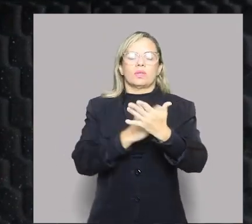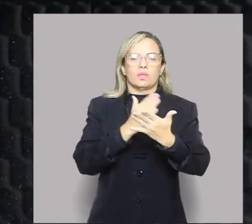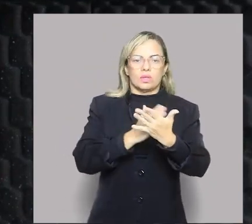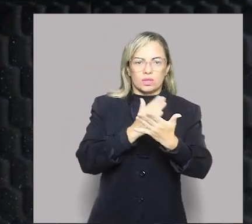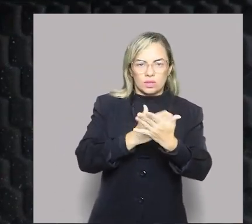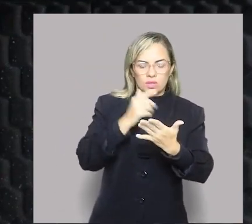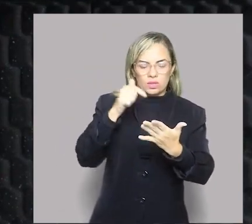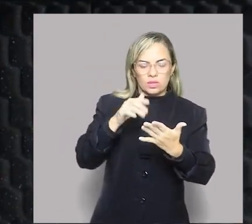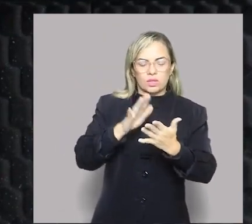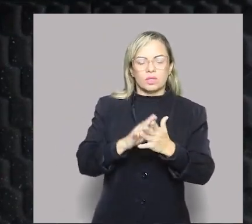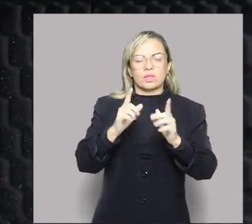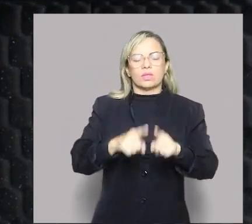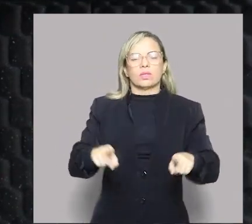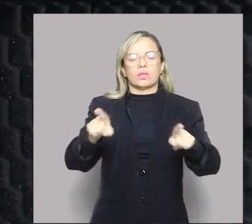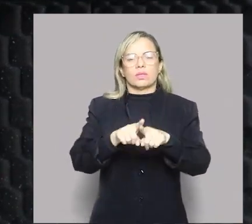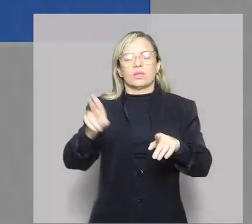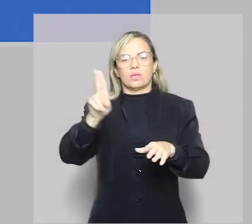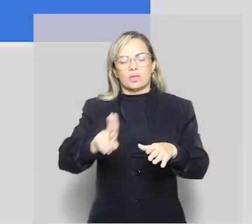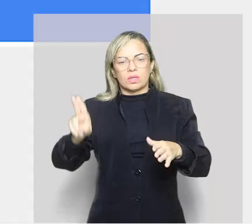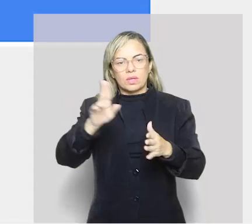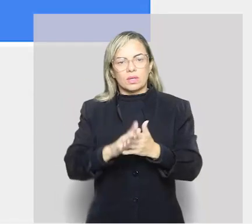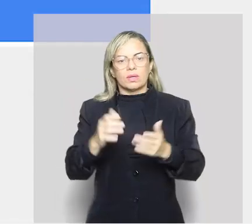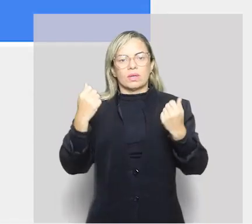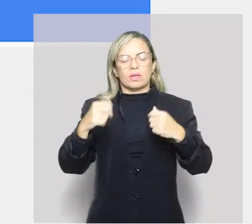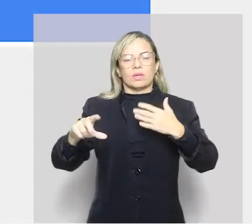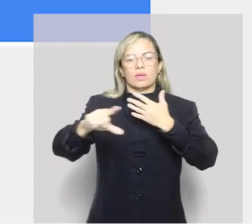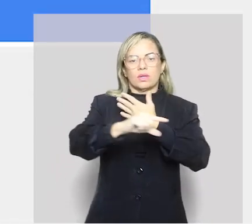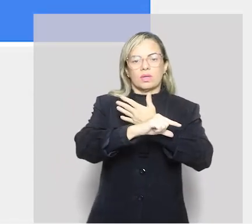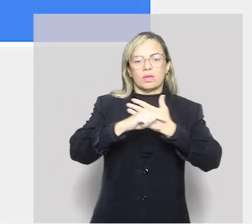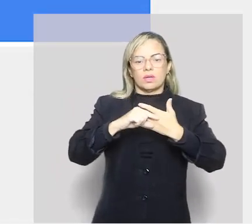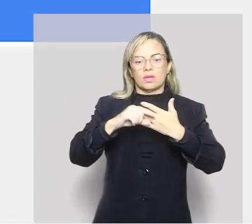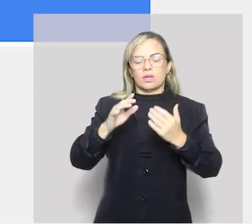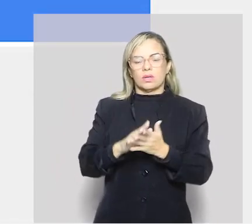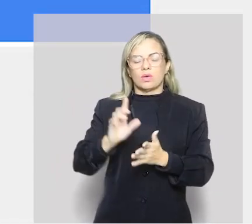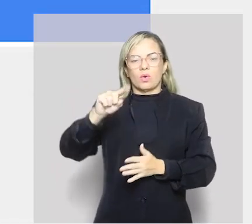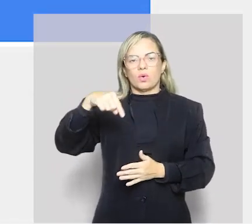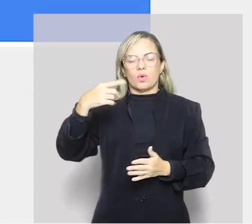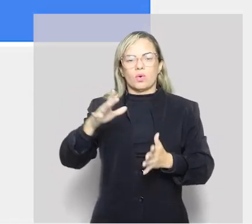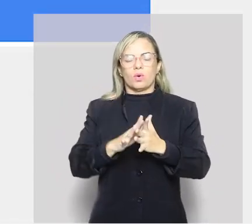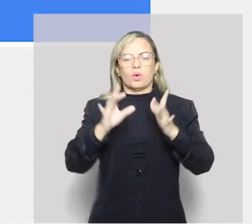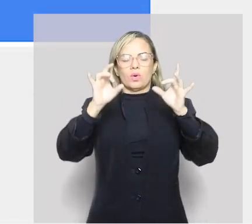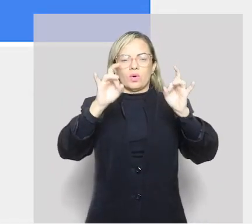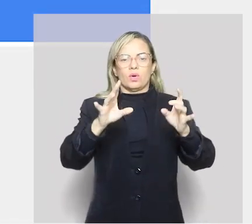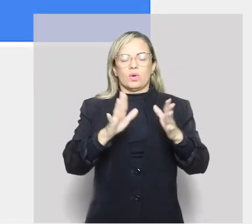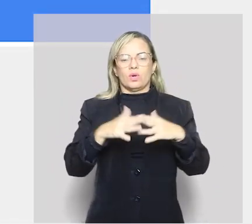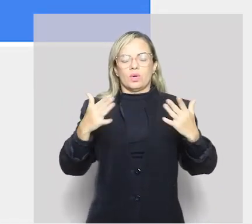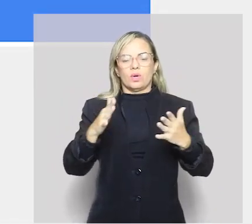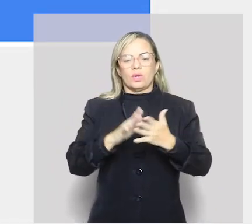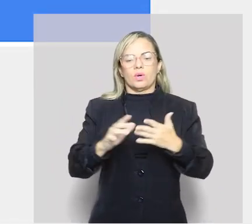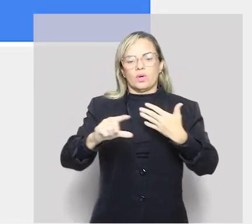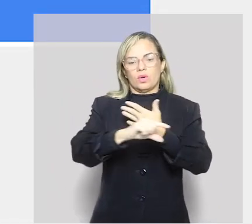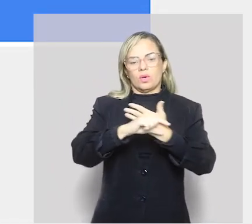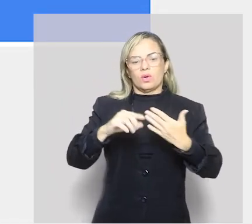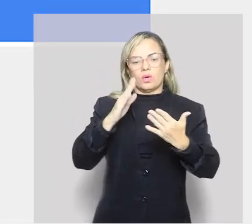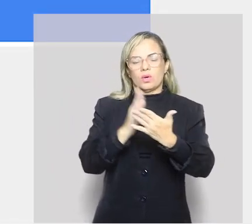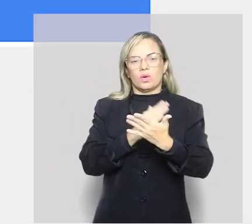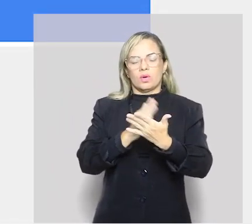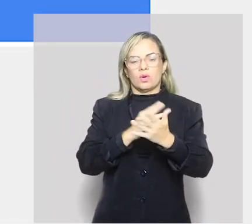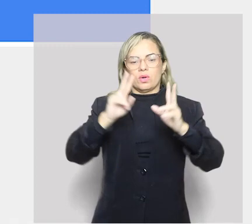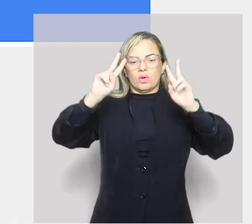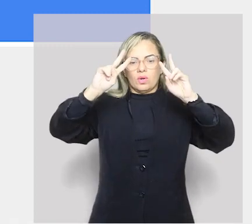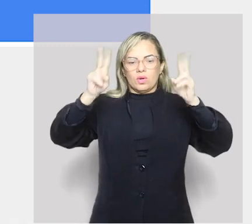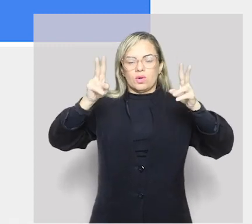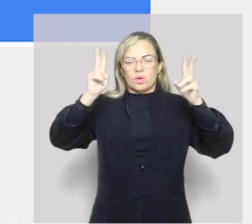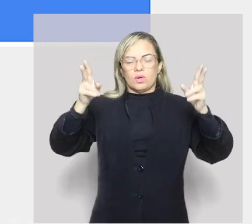do autor. Outro detalhe super importante é você colocar o nome dessas obras entre aspas, tá certo? Por